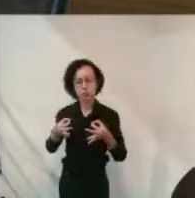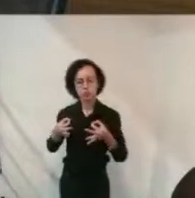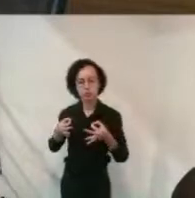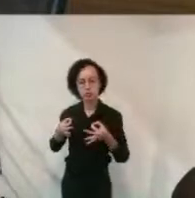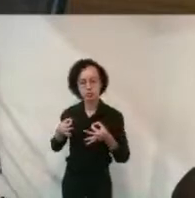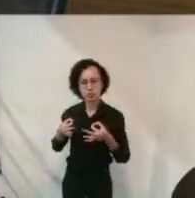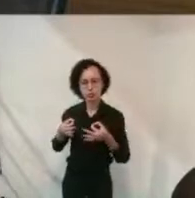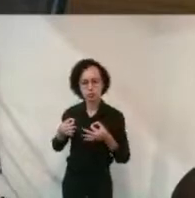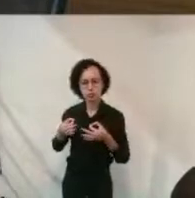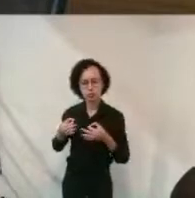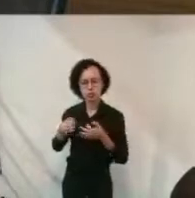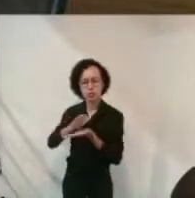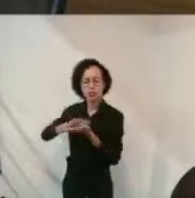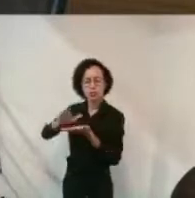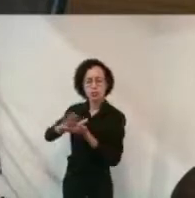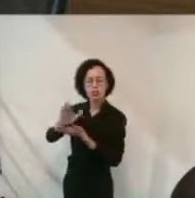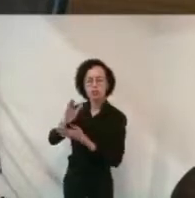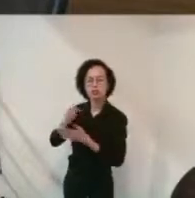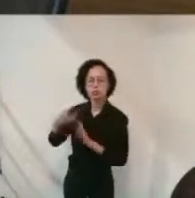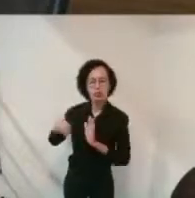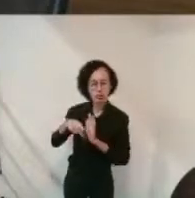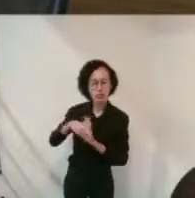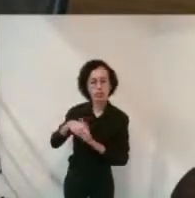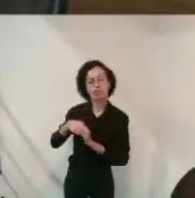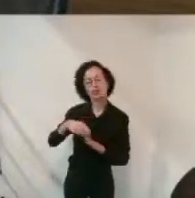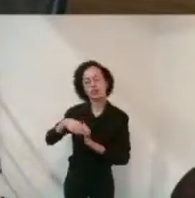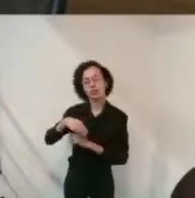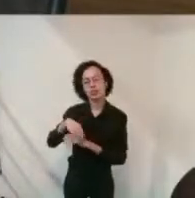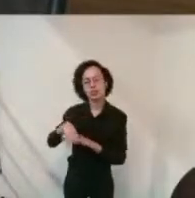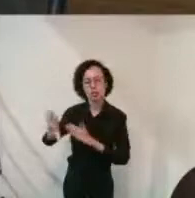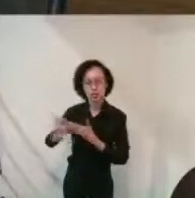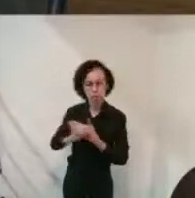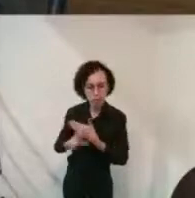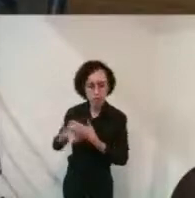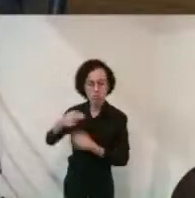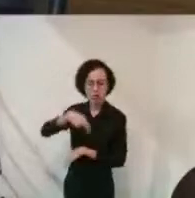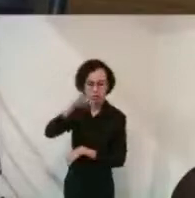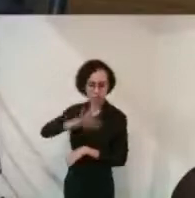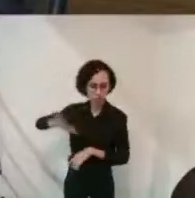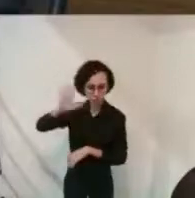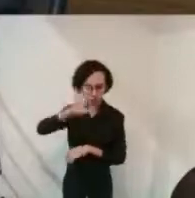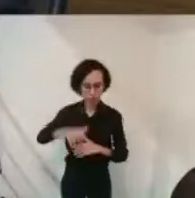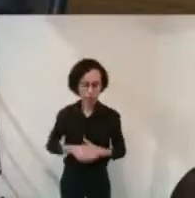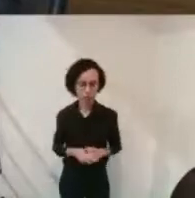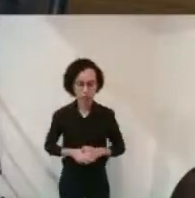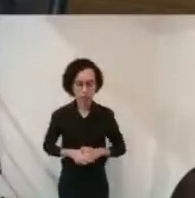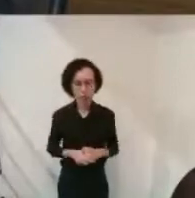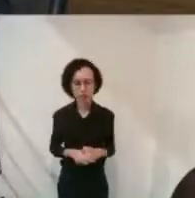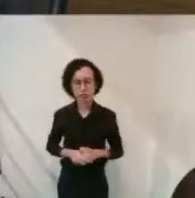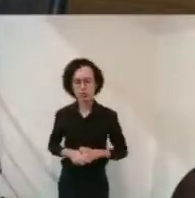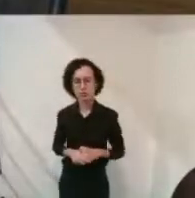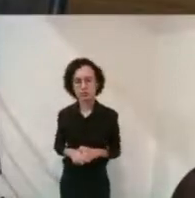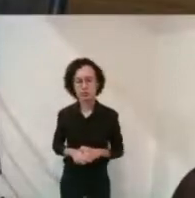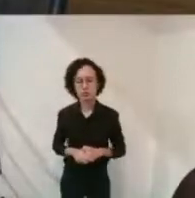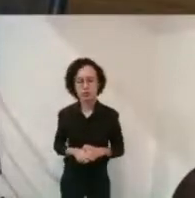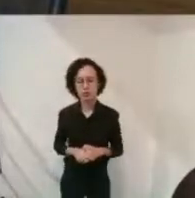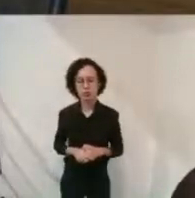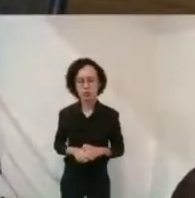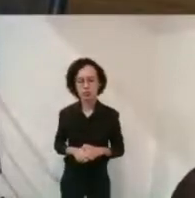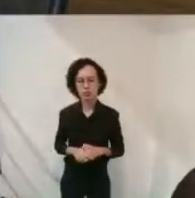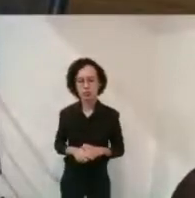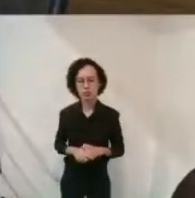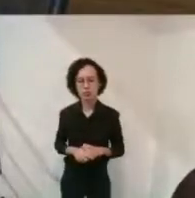na publicação do CNMP, Gestão de Resíduos Estratégicas de Atuação Interinstitucional. E,